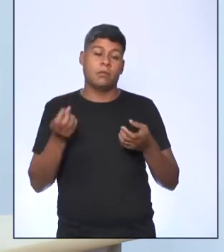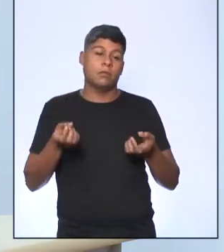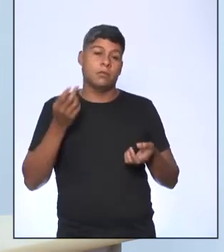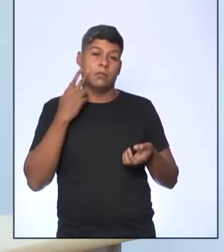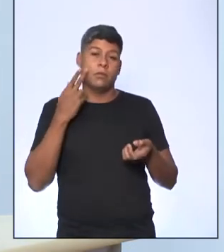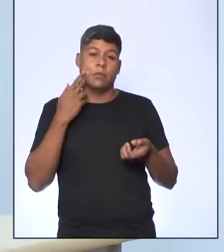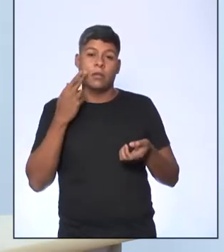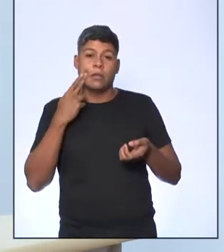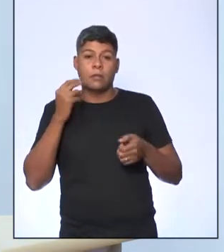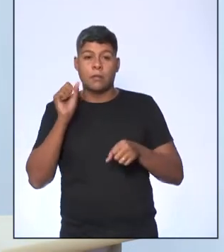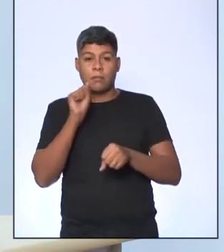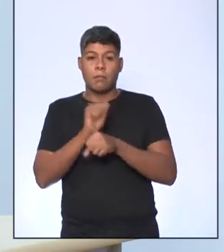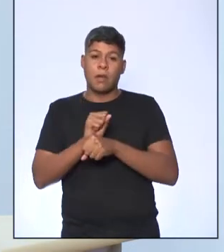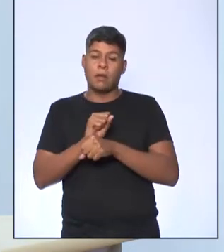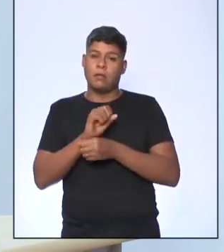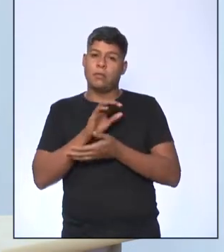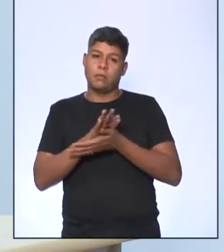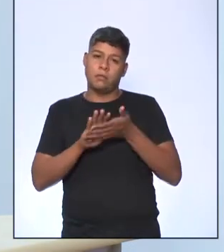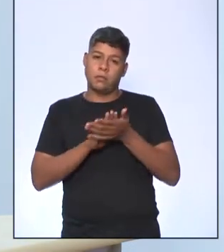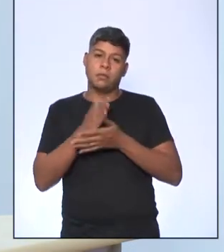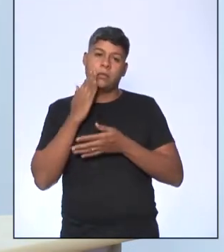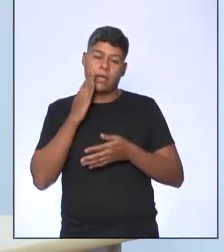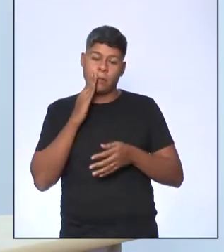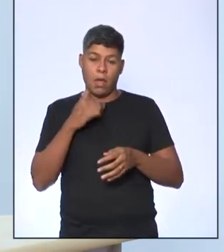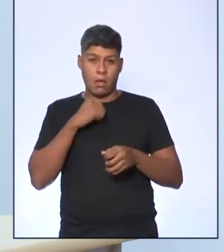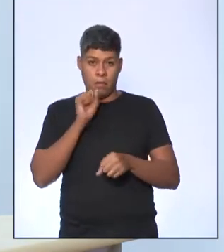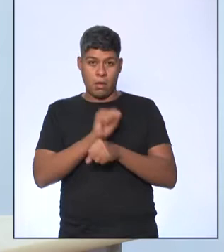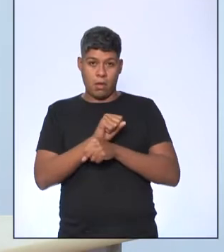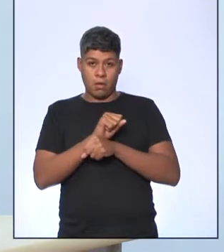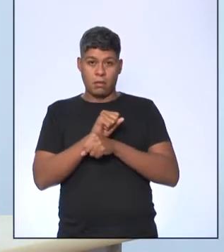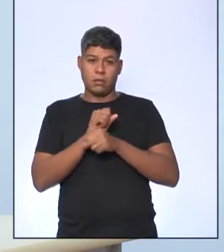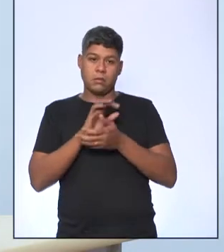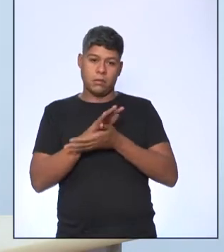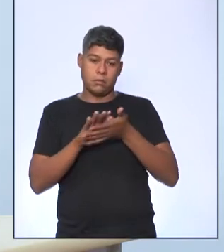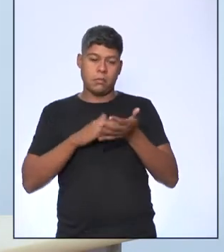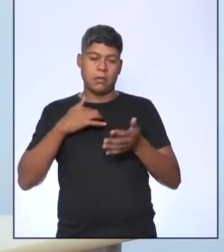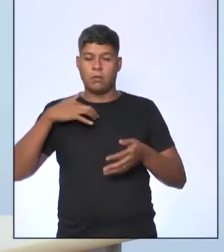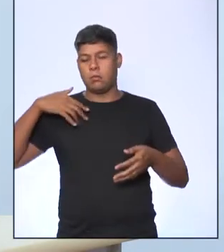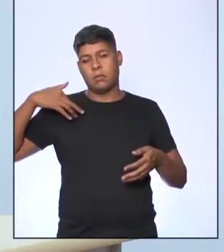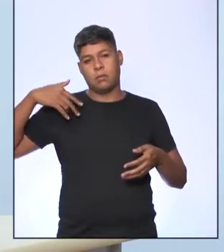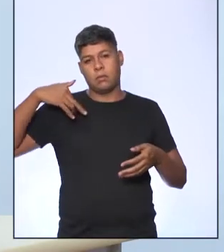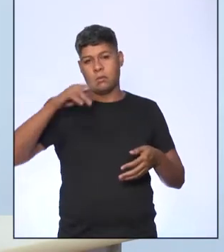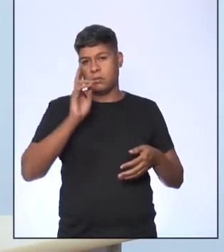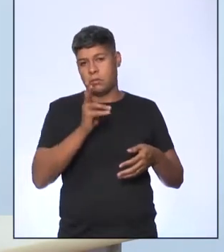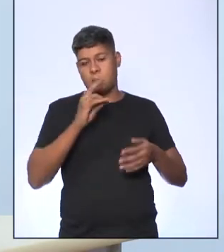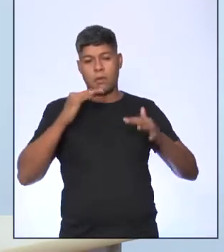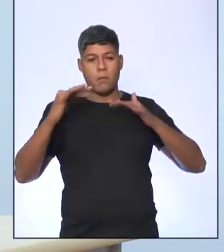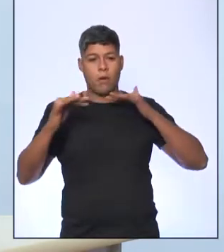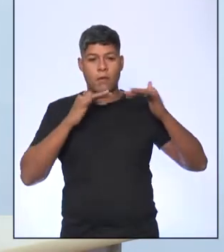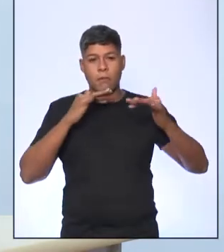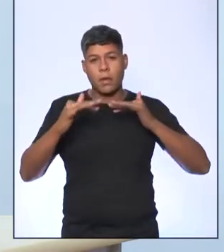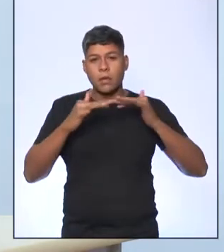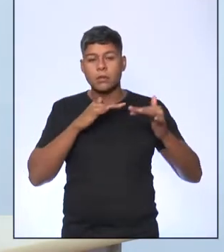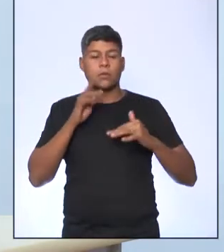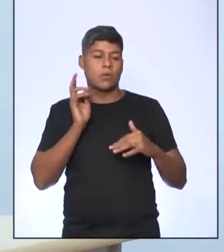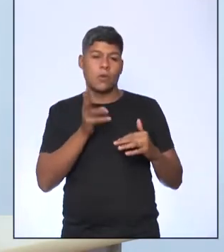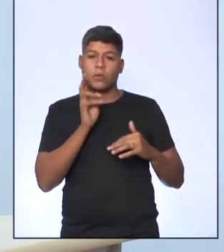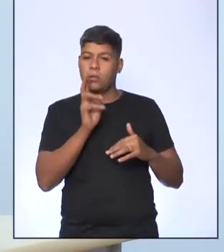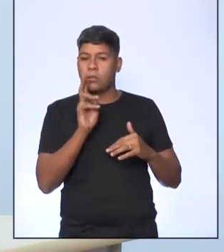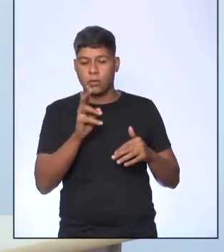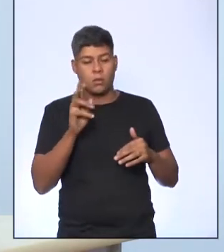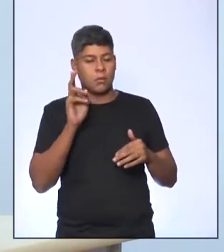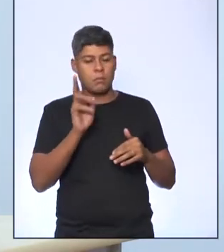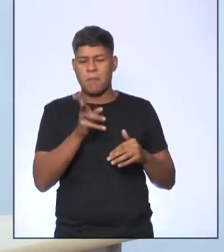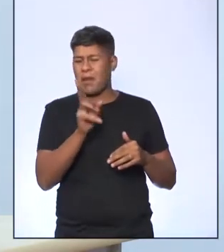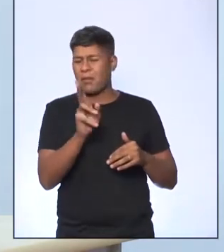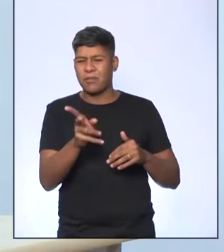tá louca, né? Tá lá paradona. Mas eu tô paradona? Eu tô caminhando. Então, esse movimento, ele continua. Então, é a